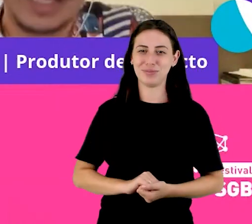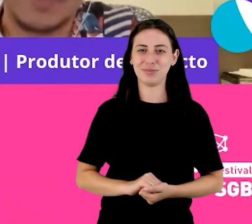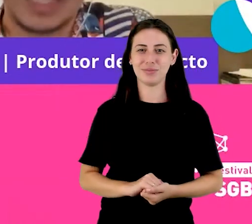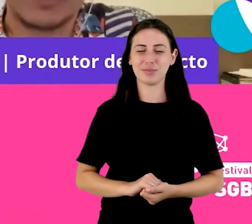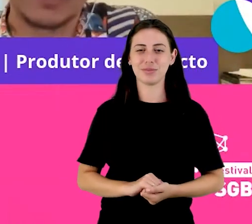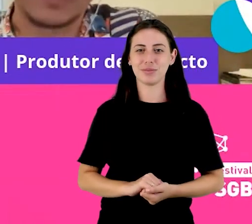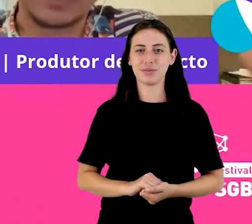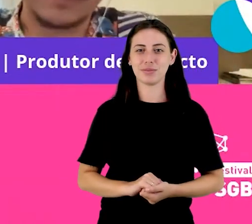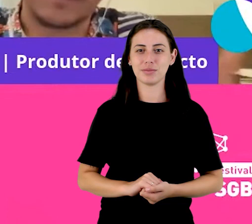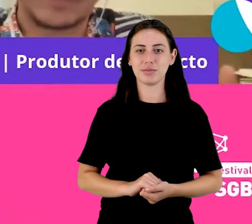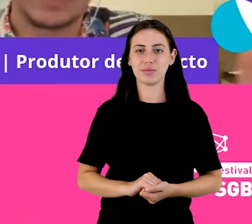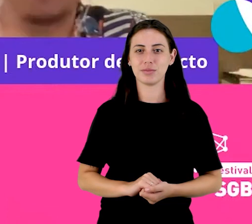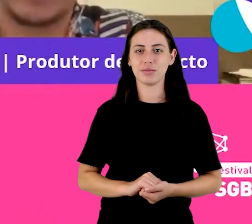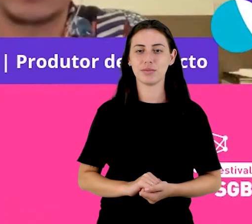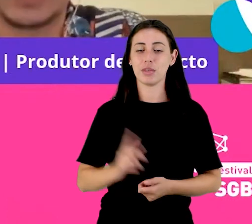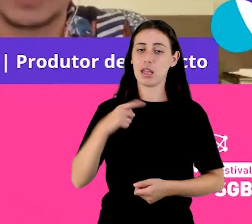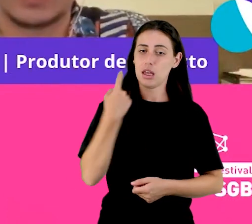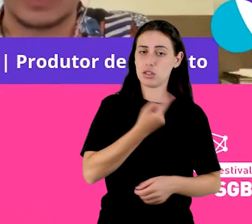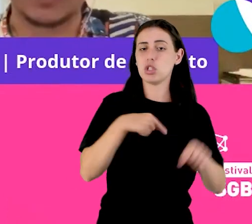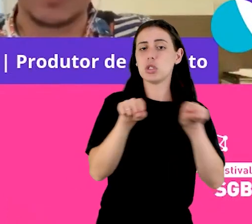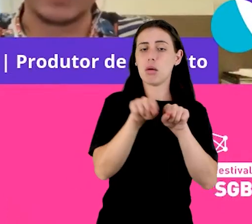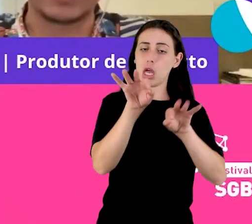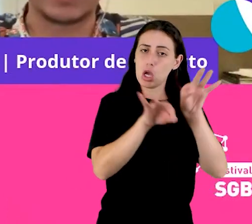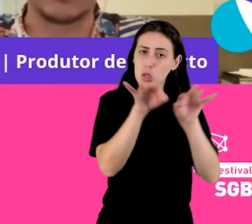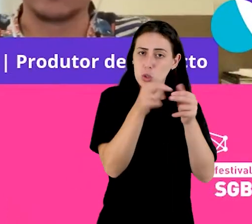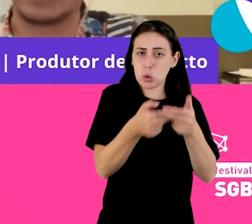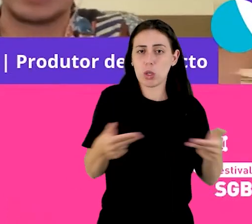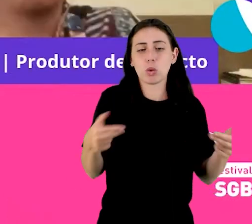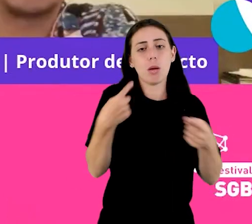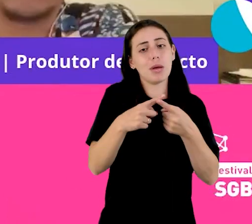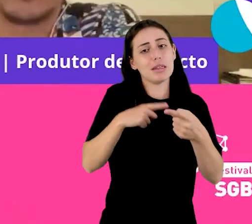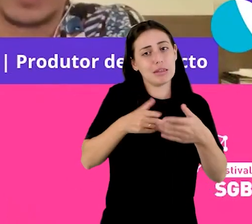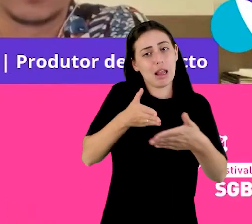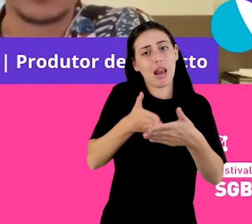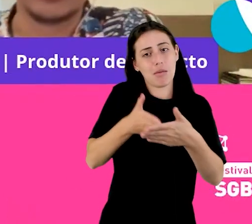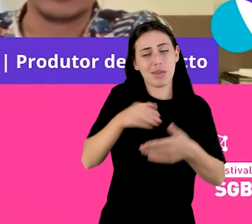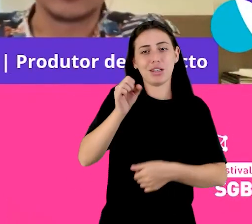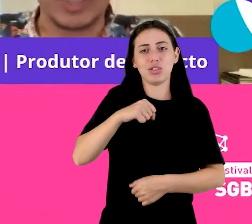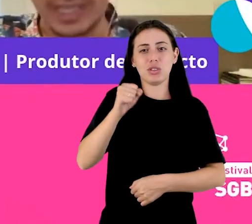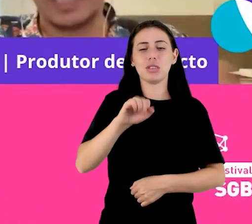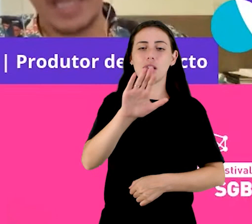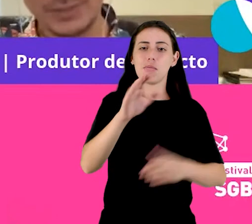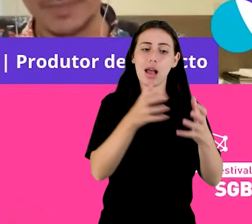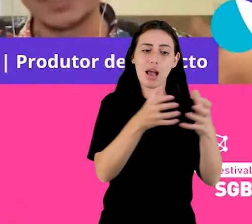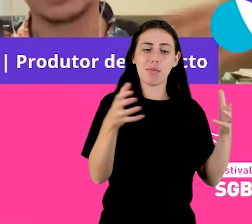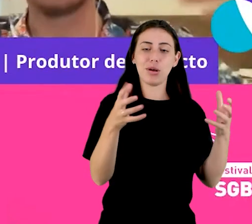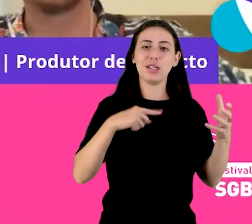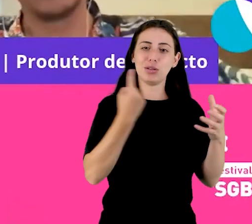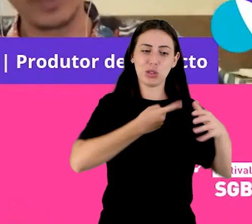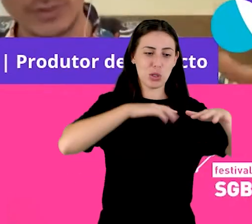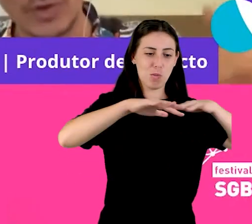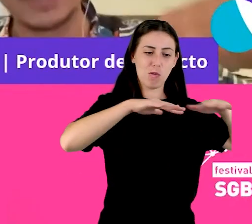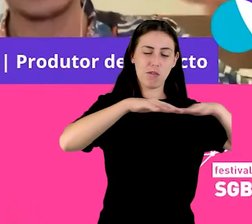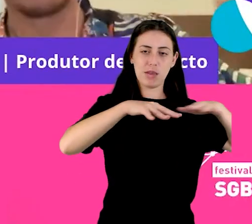também, né, é limitado. Então, grande parte da nossa mobilização acaba até o fim do ano. Só que a ideia é justamente isso, que até o fim